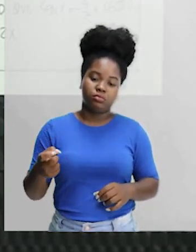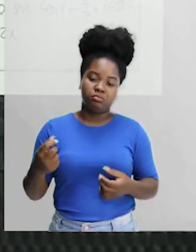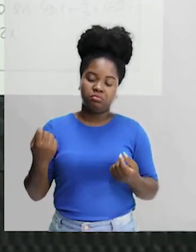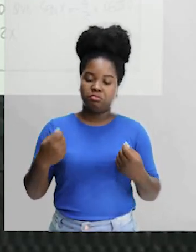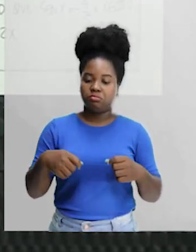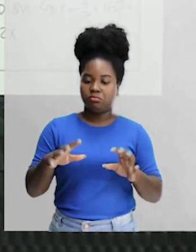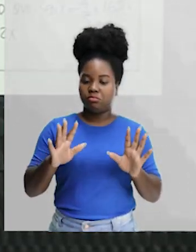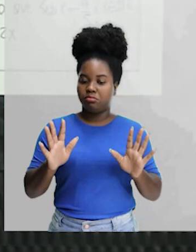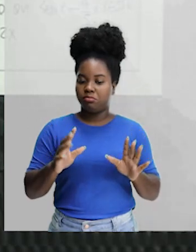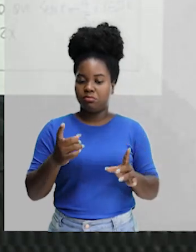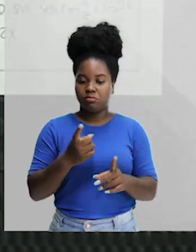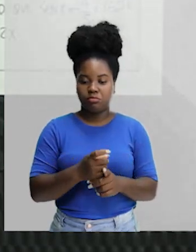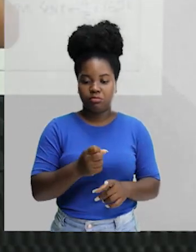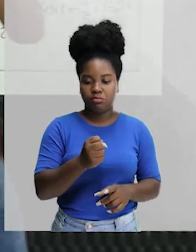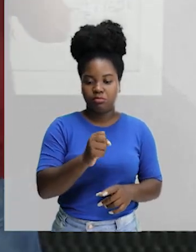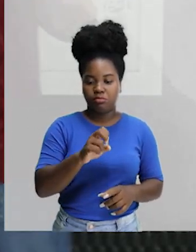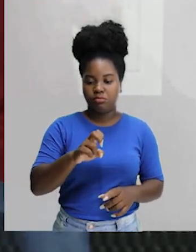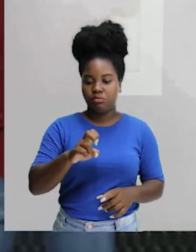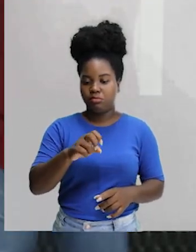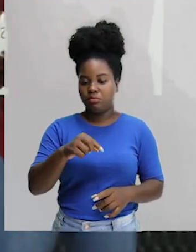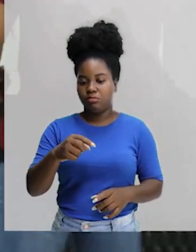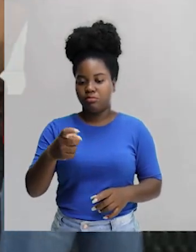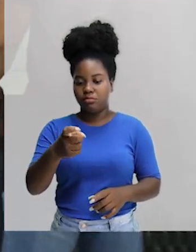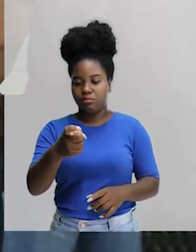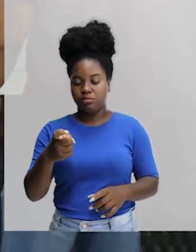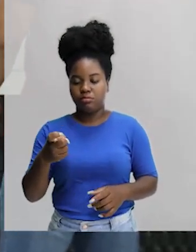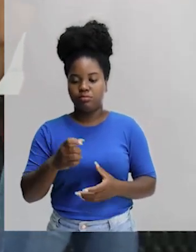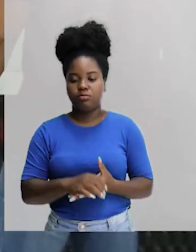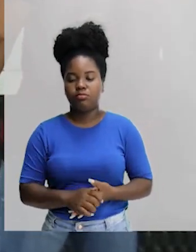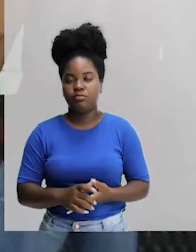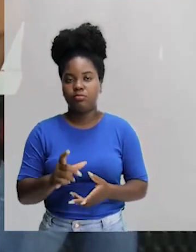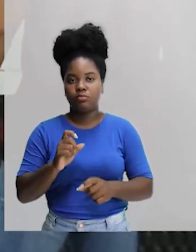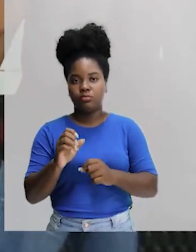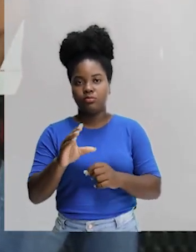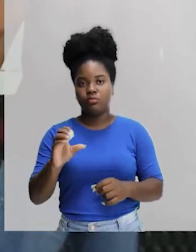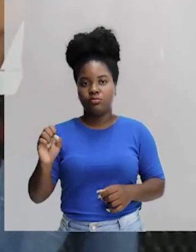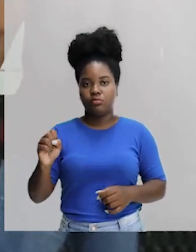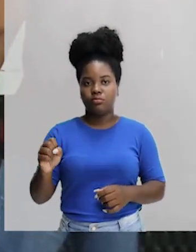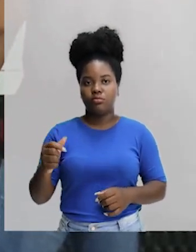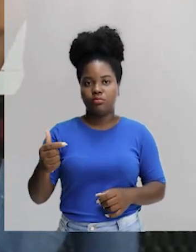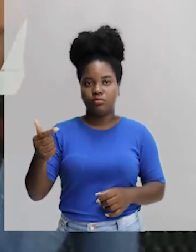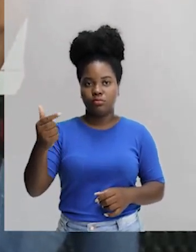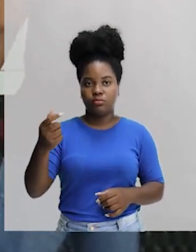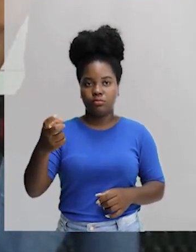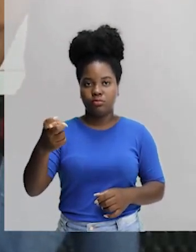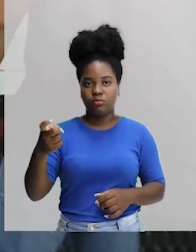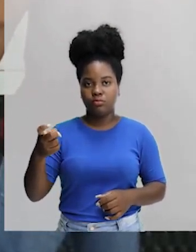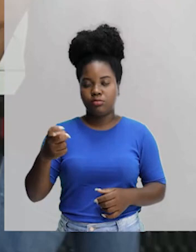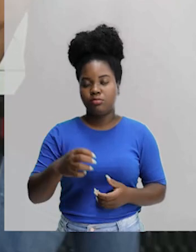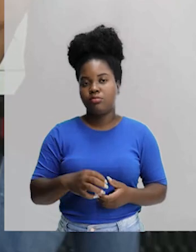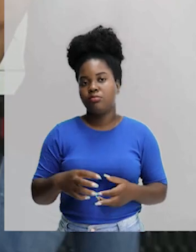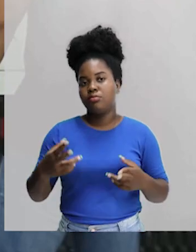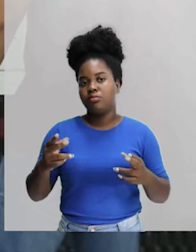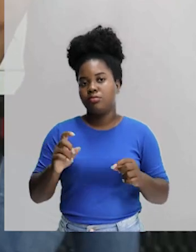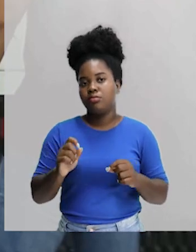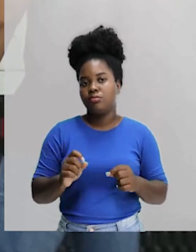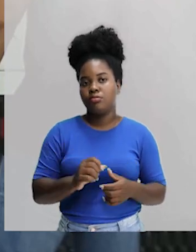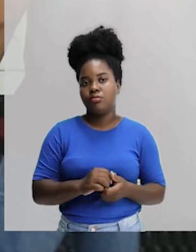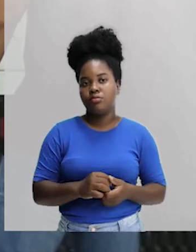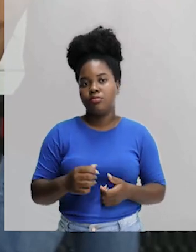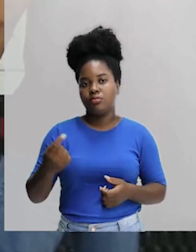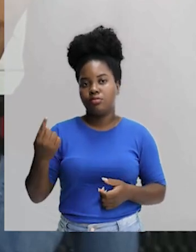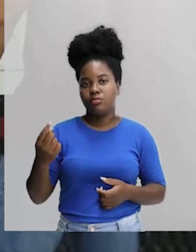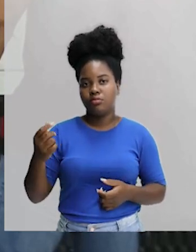descobrir seno de x. Tá? Então, você vai ter aqui o cosseno de 2x vai ser igual